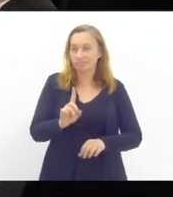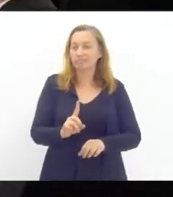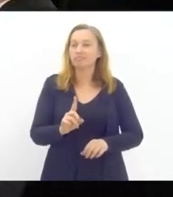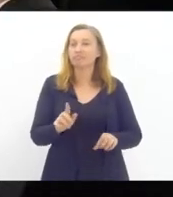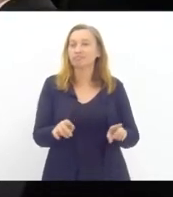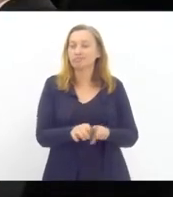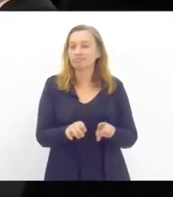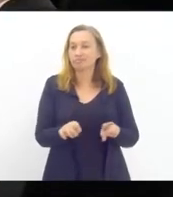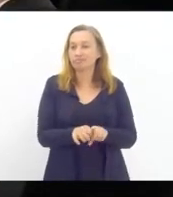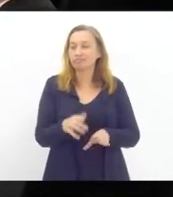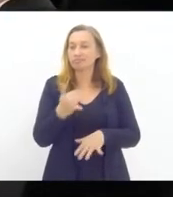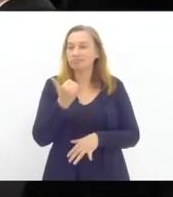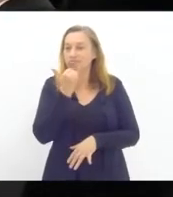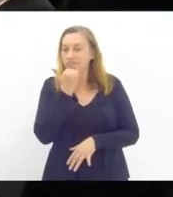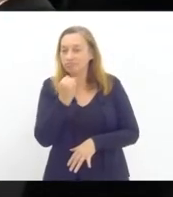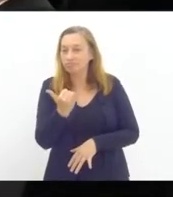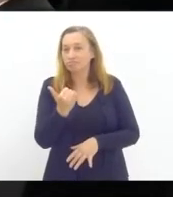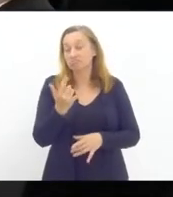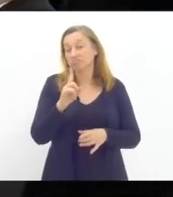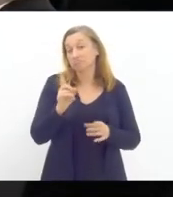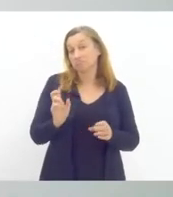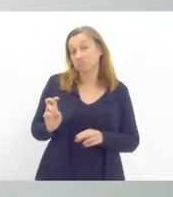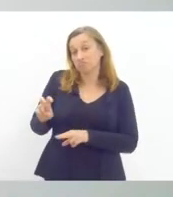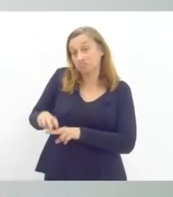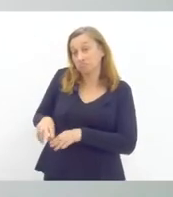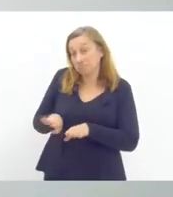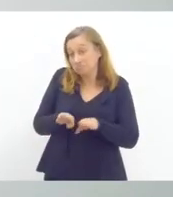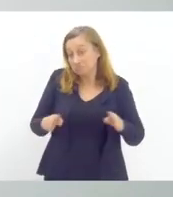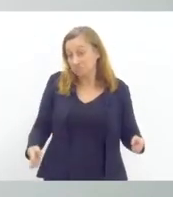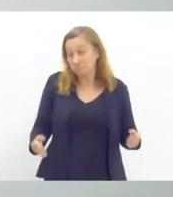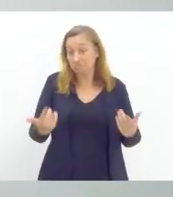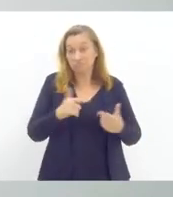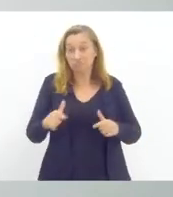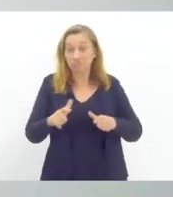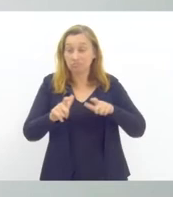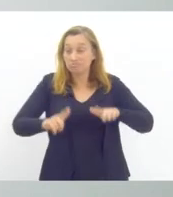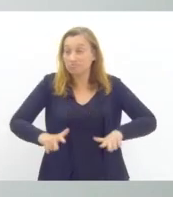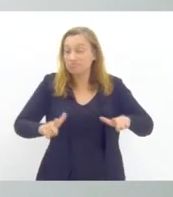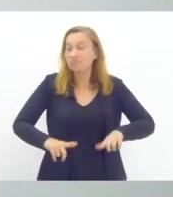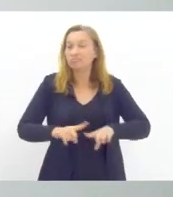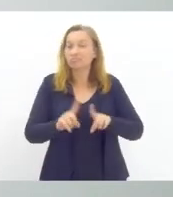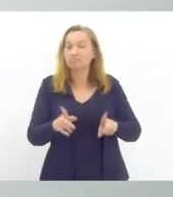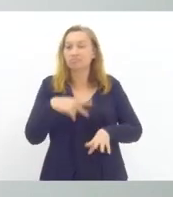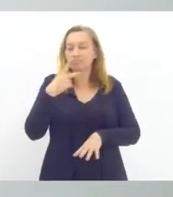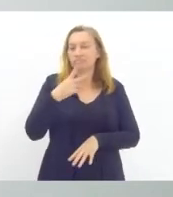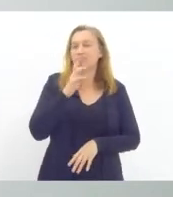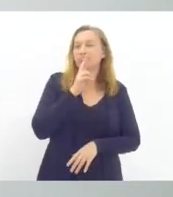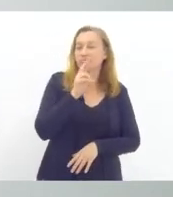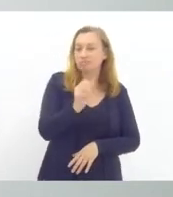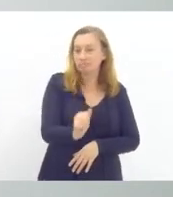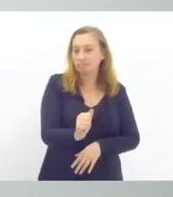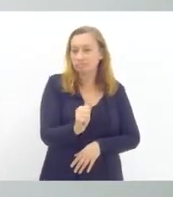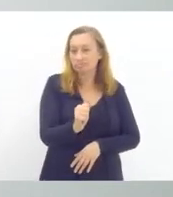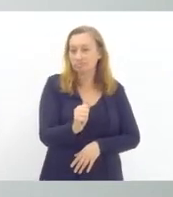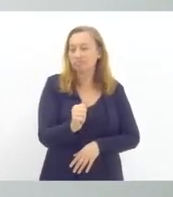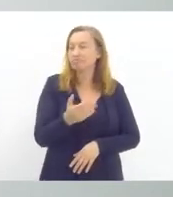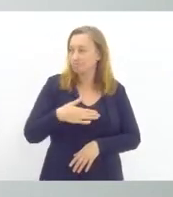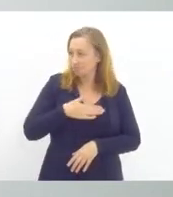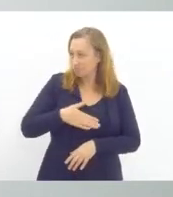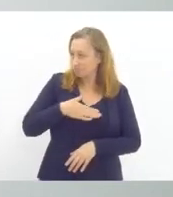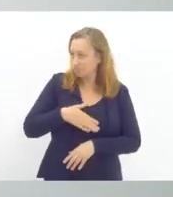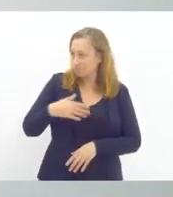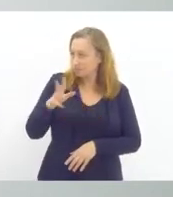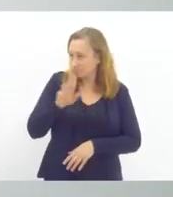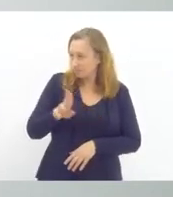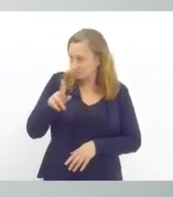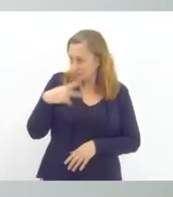desculpas por não termos aqui a mesa porque não temos mais espaço Mas ainda dá o deputado Rodrigo Amorim se gostaria de fazer